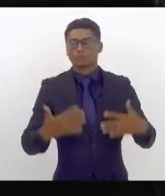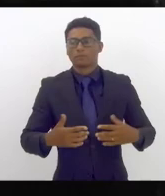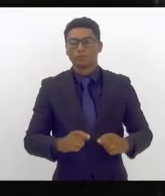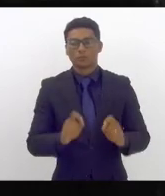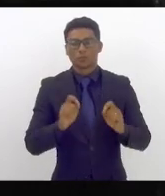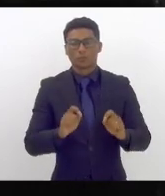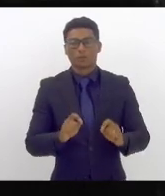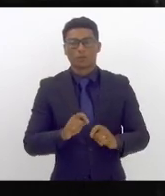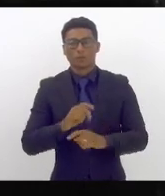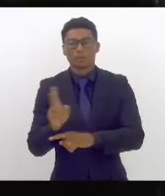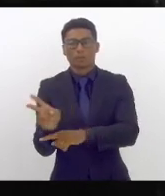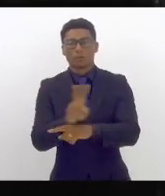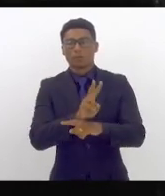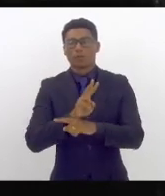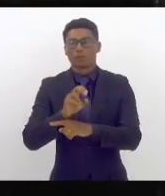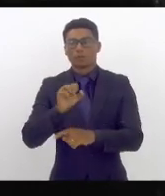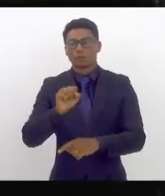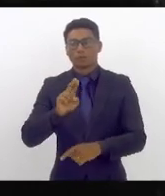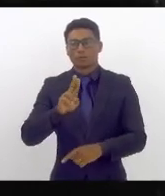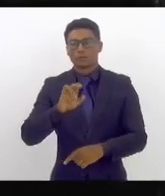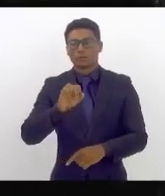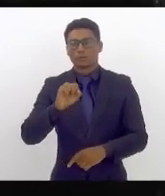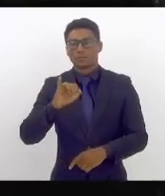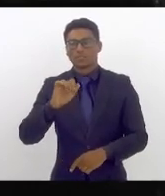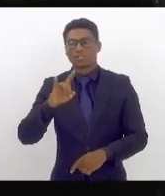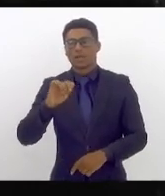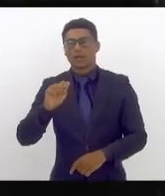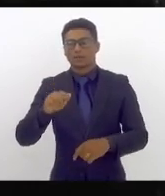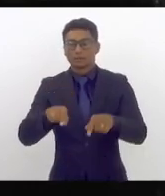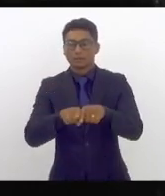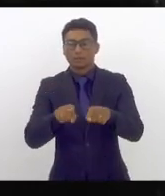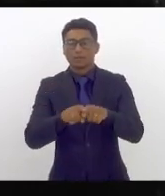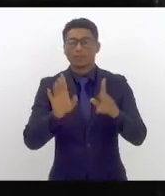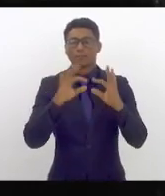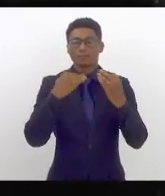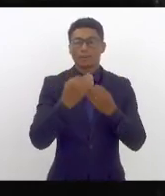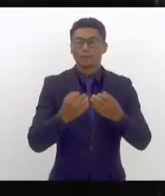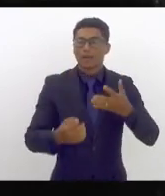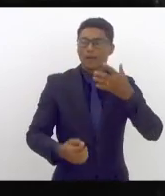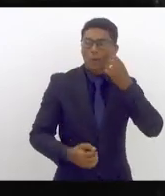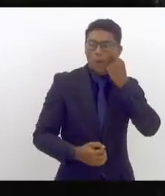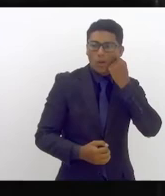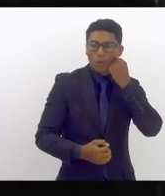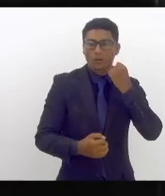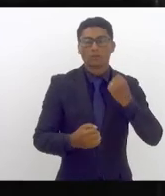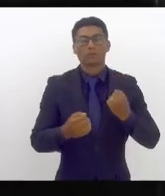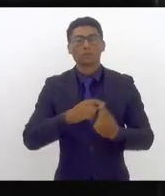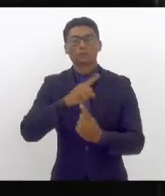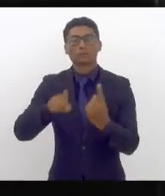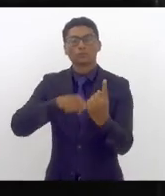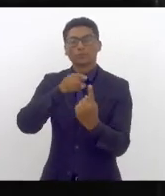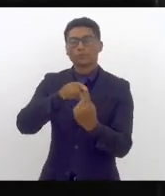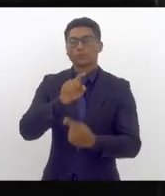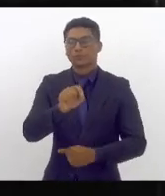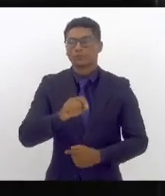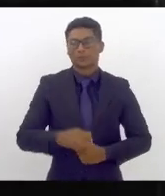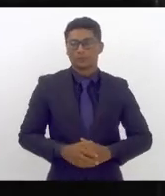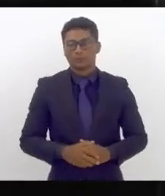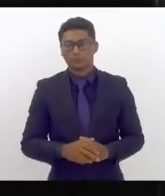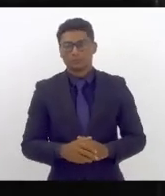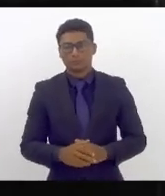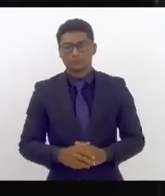como também da família acolhedora não com o objetivo único de paulatinamente